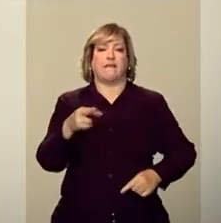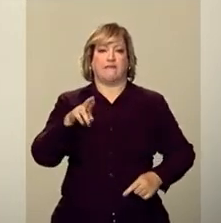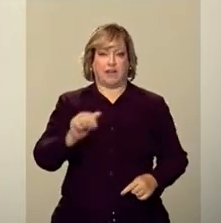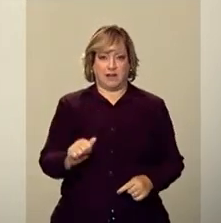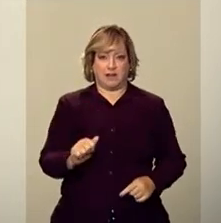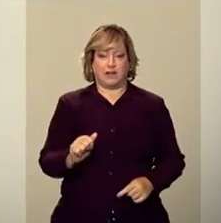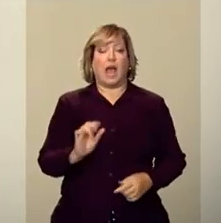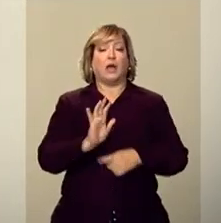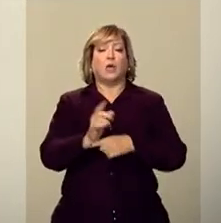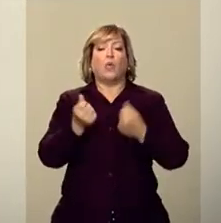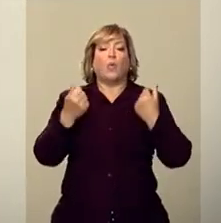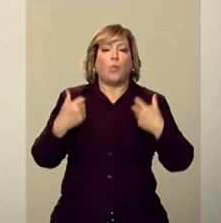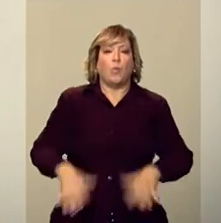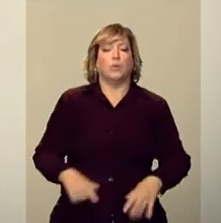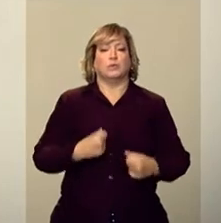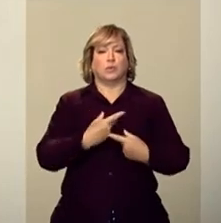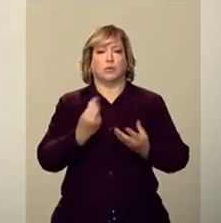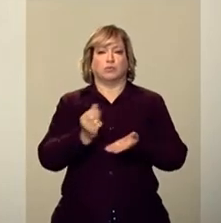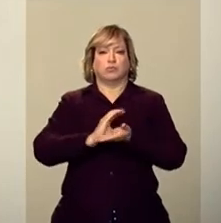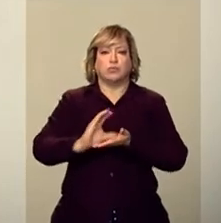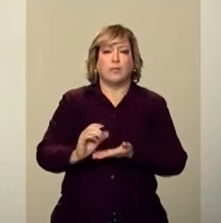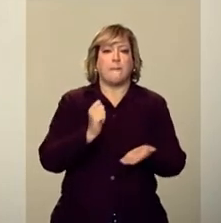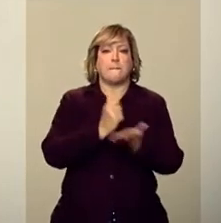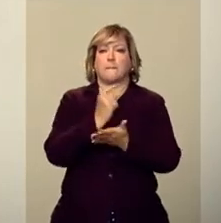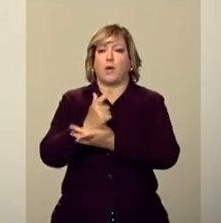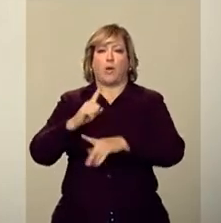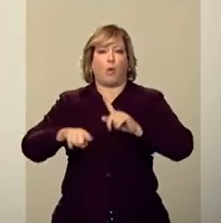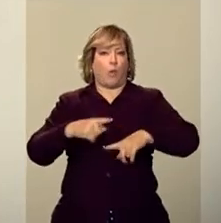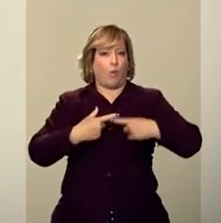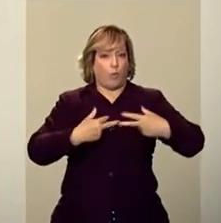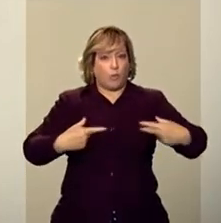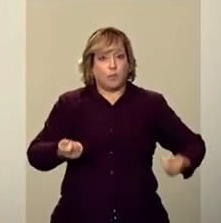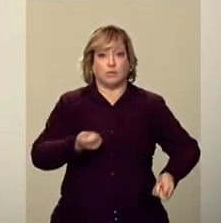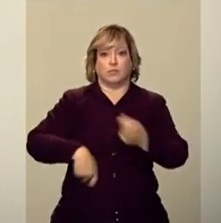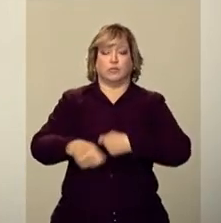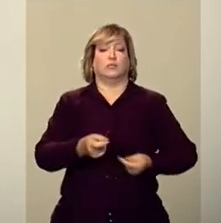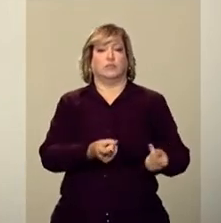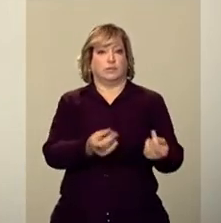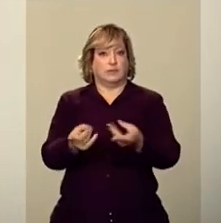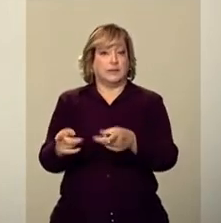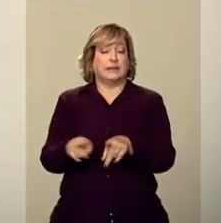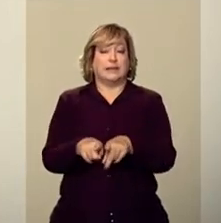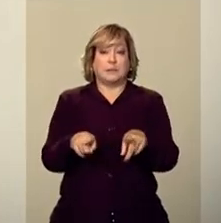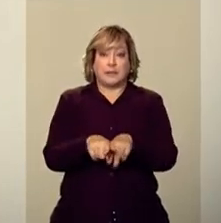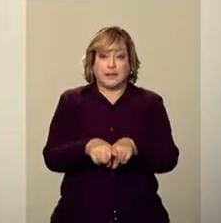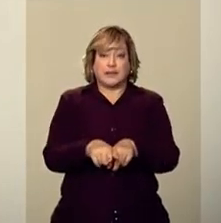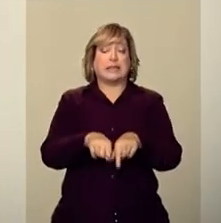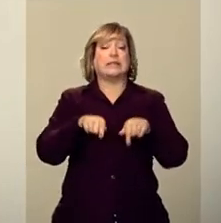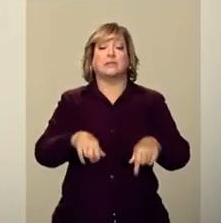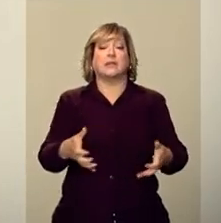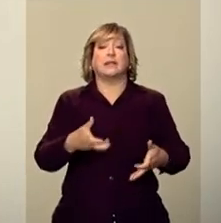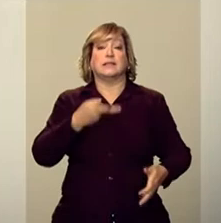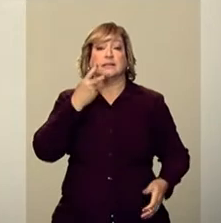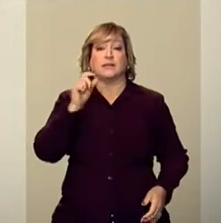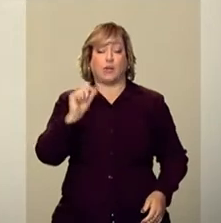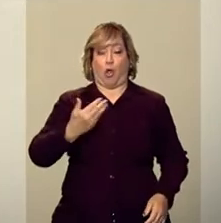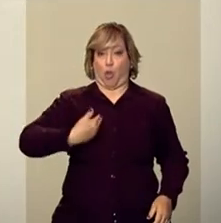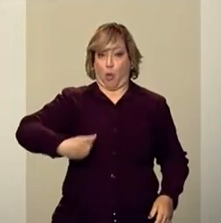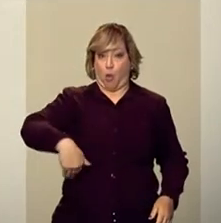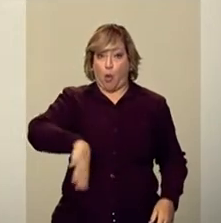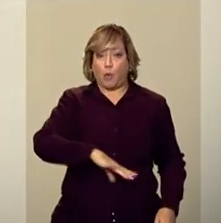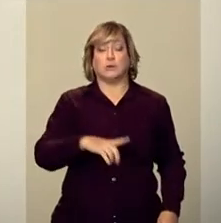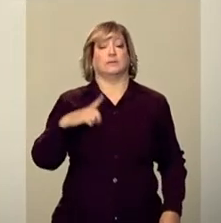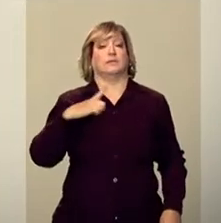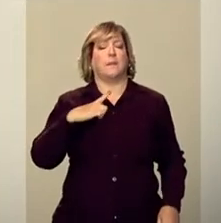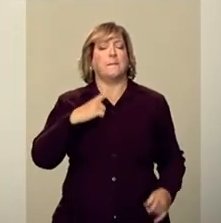ajudar o custeio os investimentos a comercialização e isso significa que nós estamos